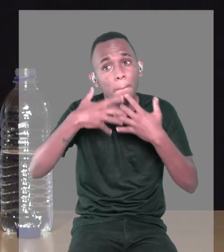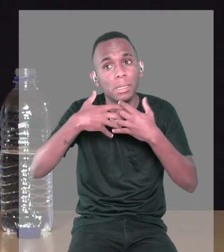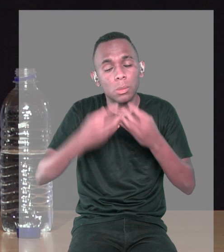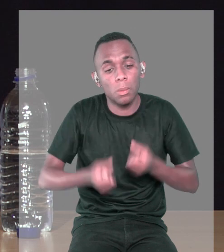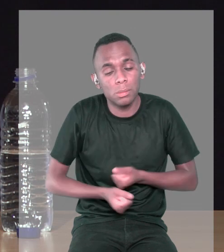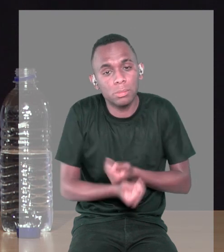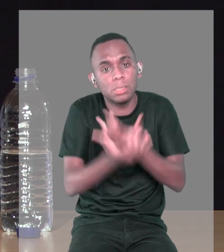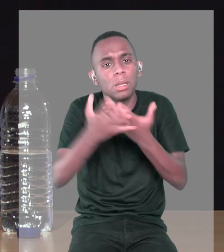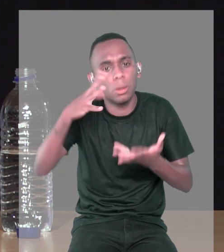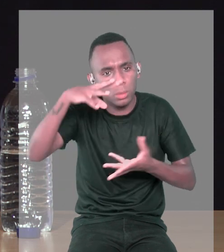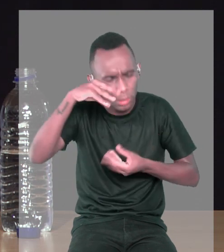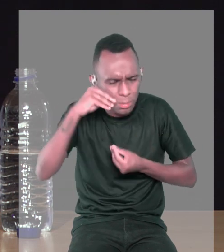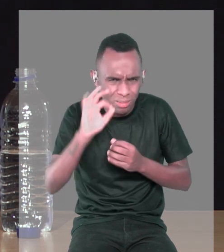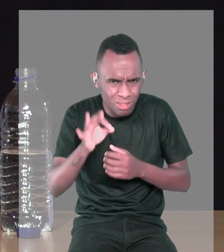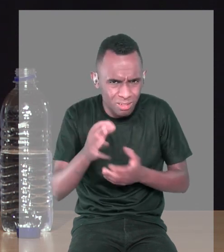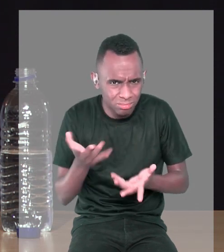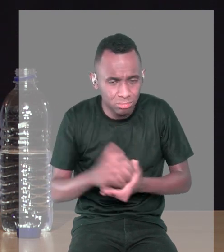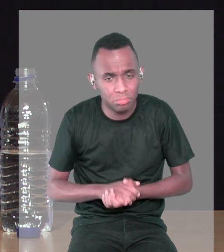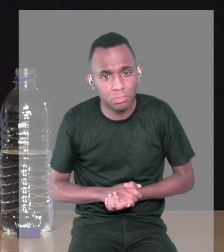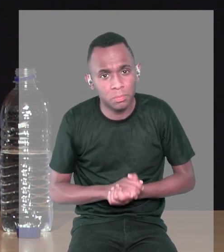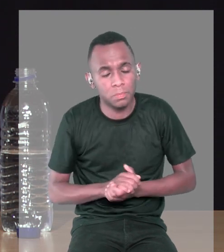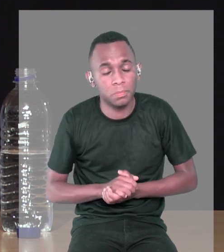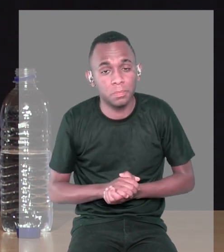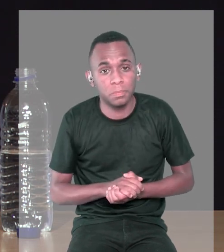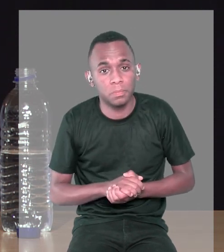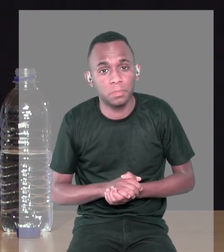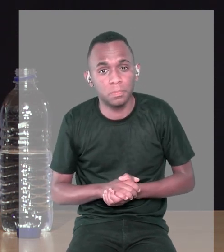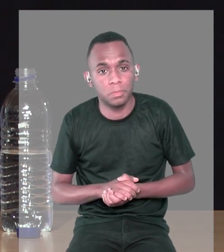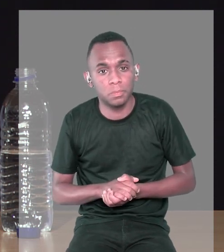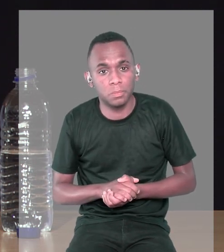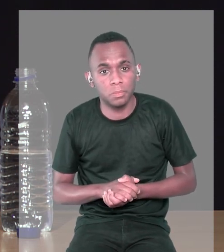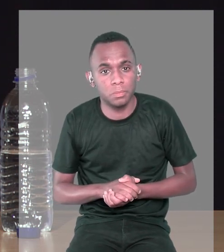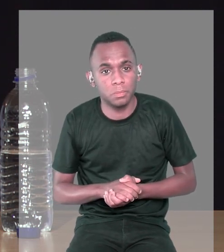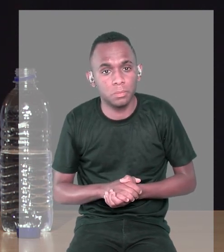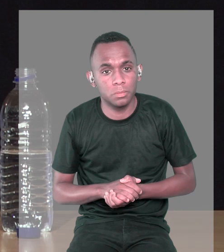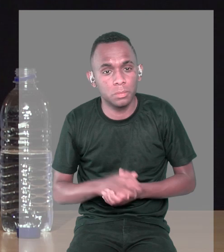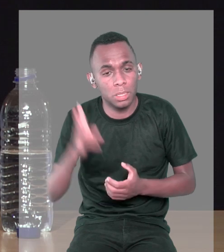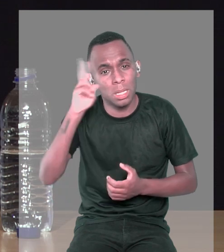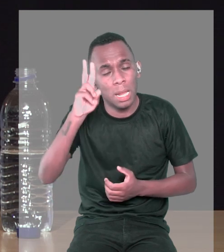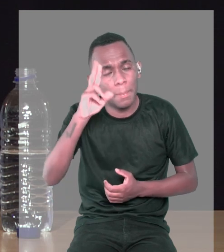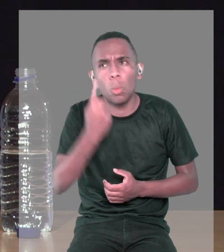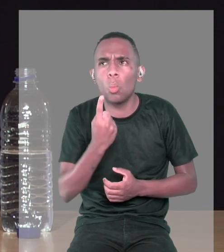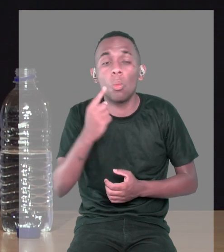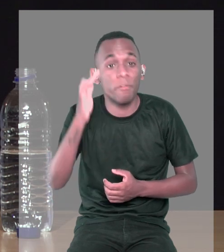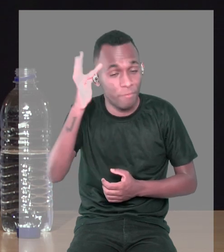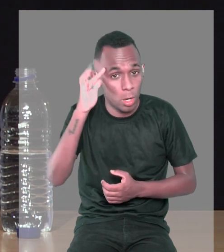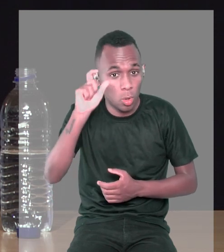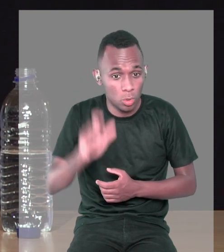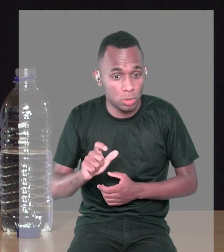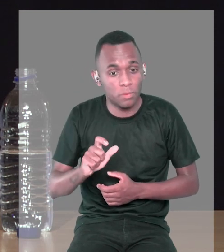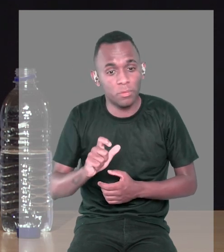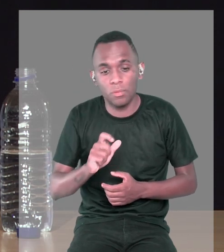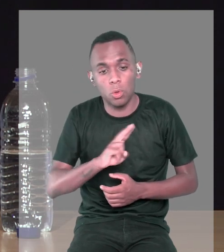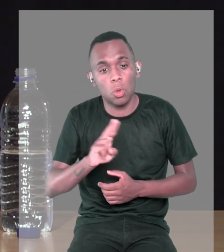Eu me lembrei que um dos filósofos que eu citei aqui, o Heidegger, parecia ter uma relação parecida com essa que você tem com